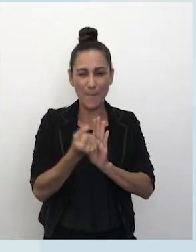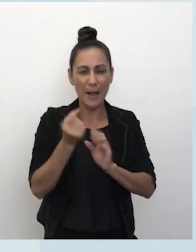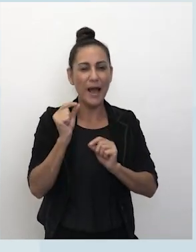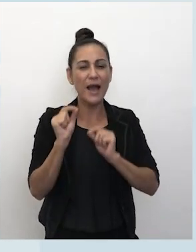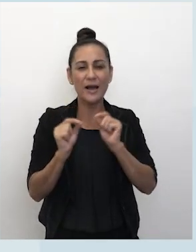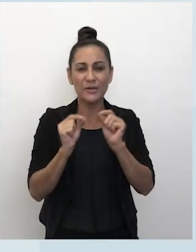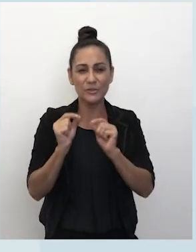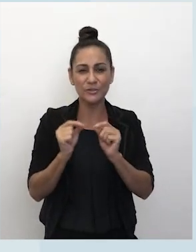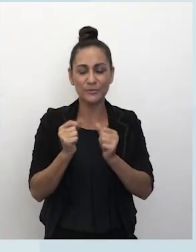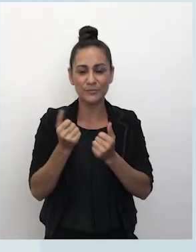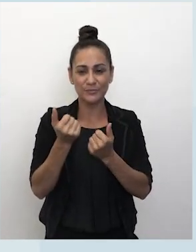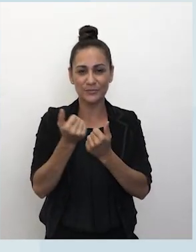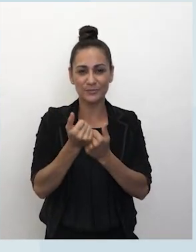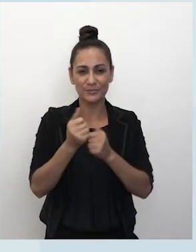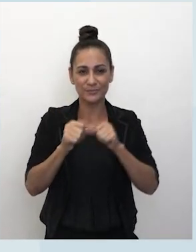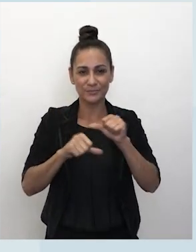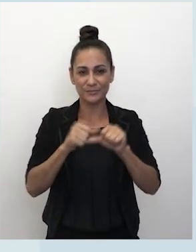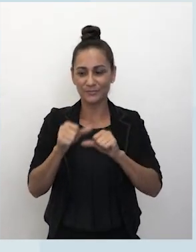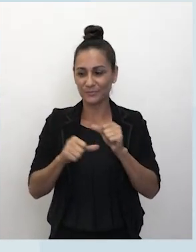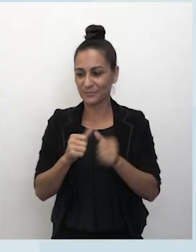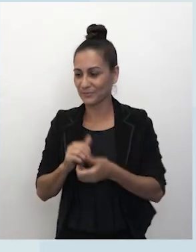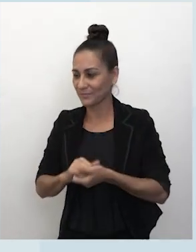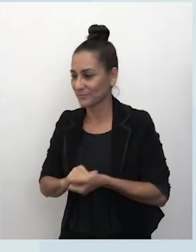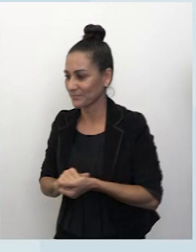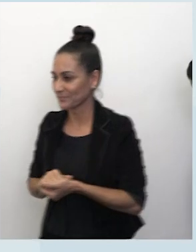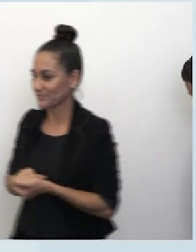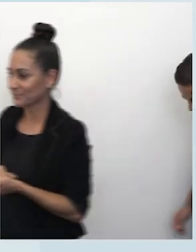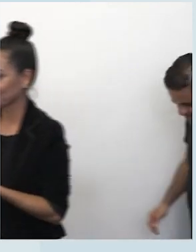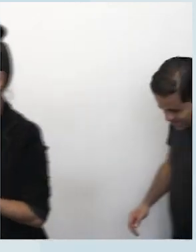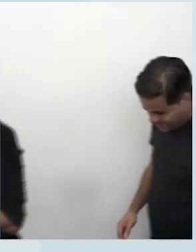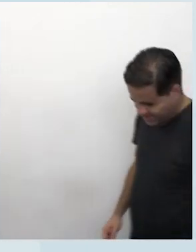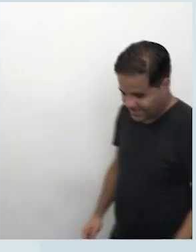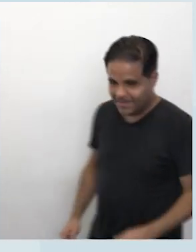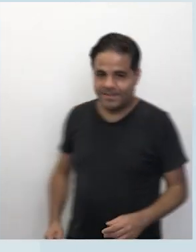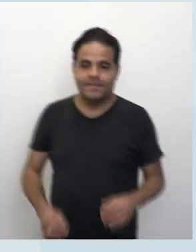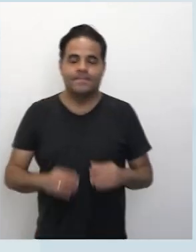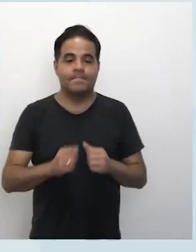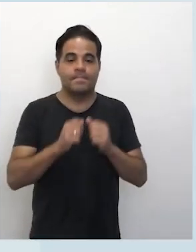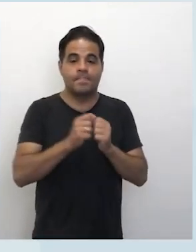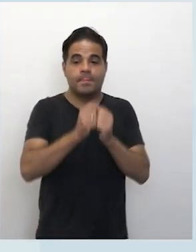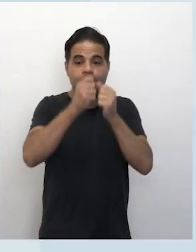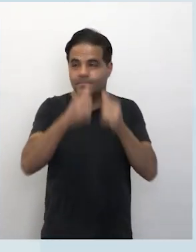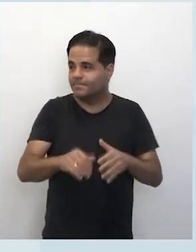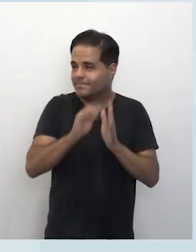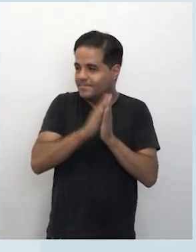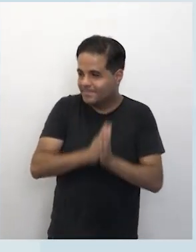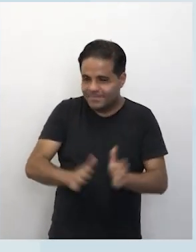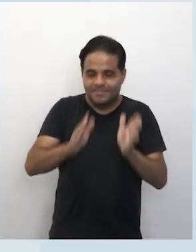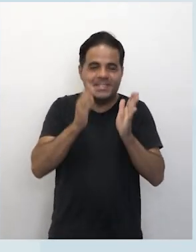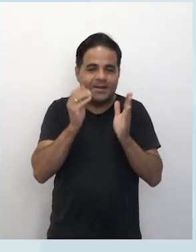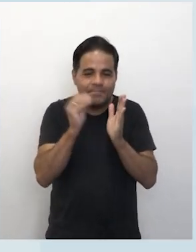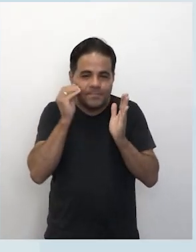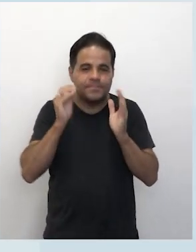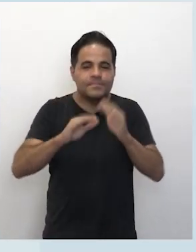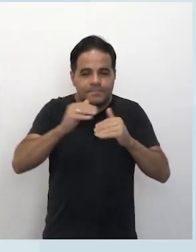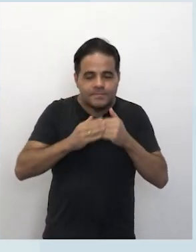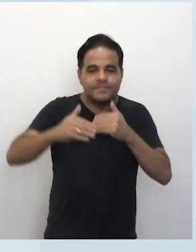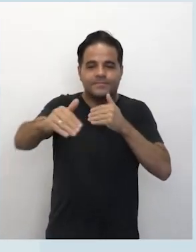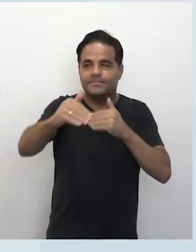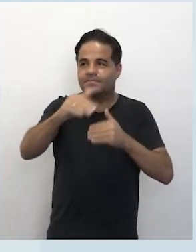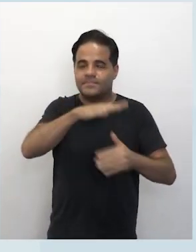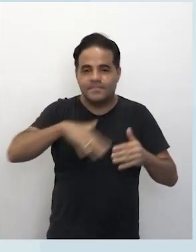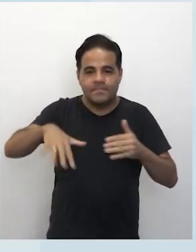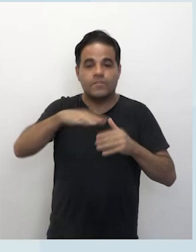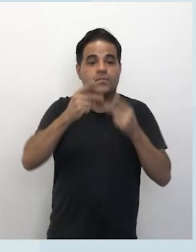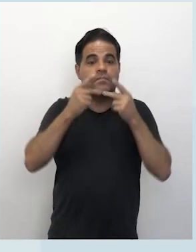veja que os mártires são sempre figuras masculinas aí na narrativa bíblica, né, na narrativa religiosa. E